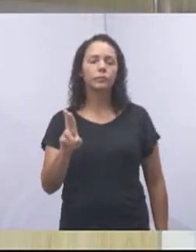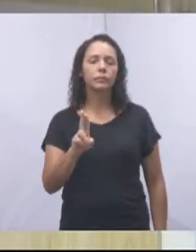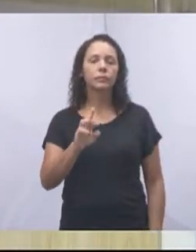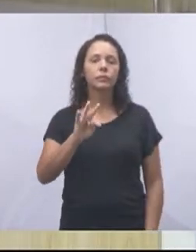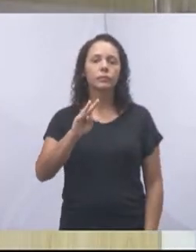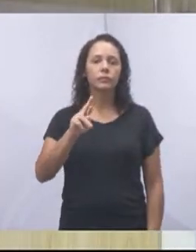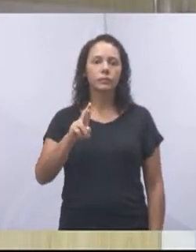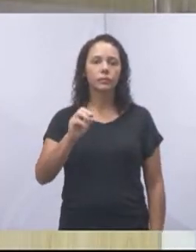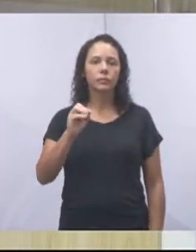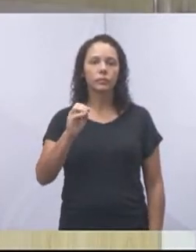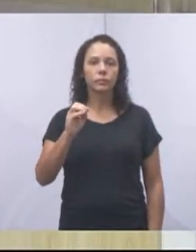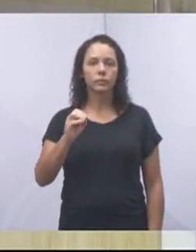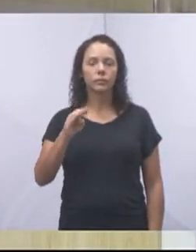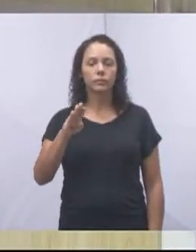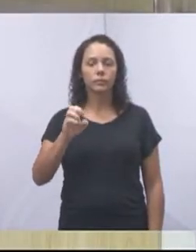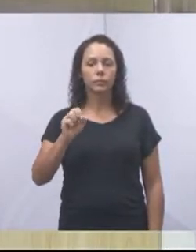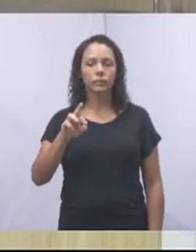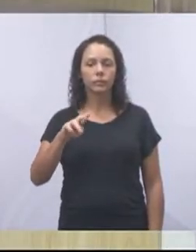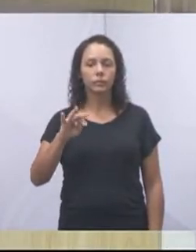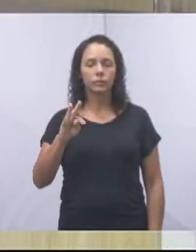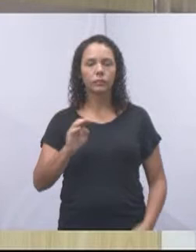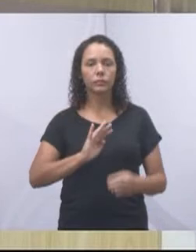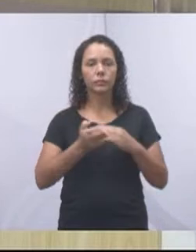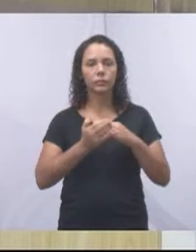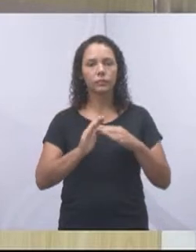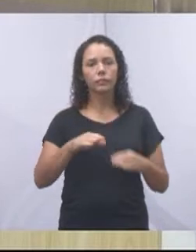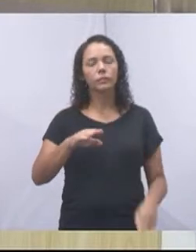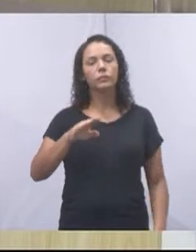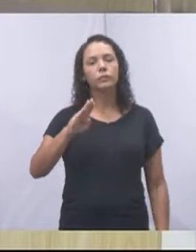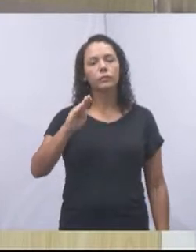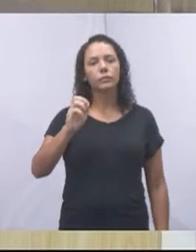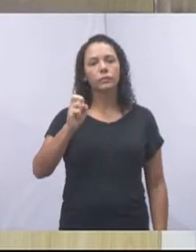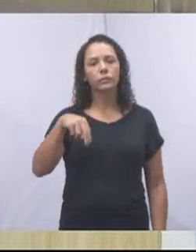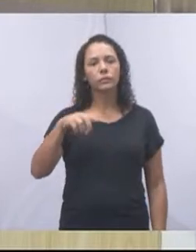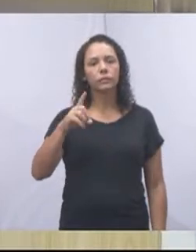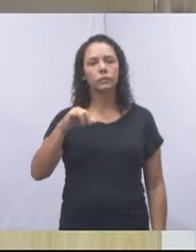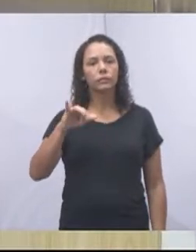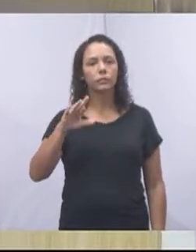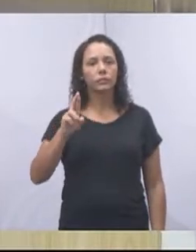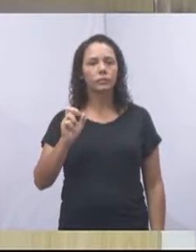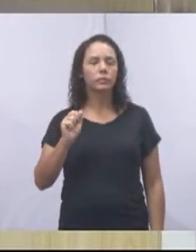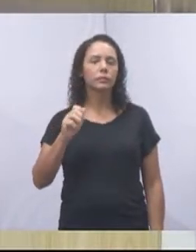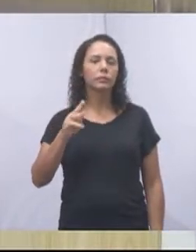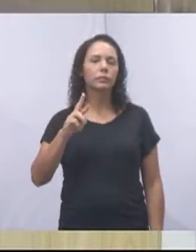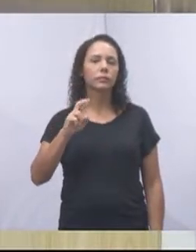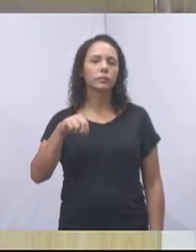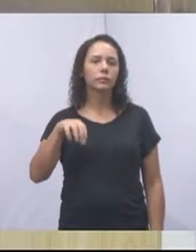Praça Roberto da Silva Francelino, bairro Bandeira Branca 1, foi aprovado por